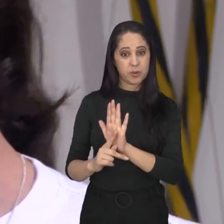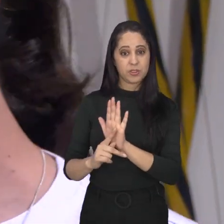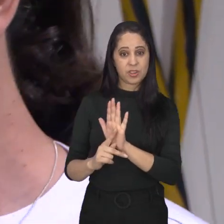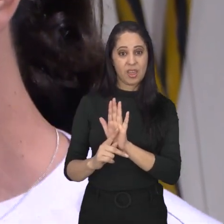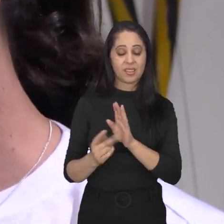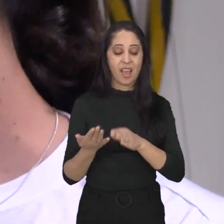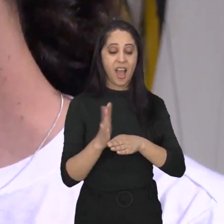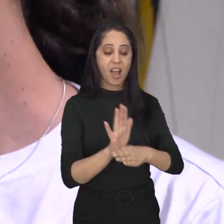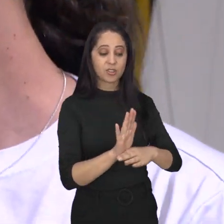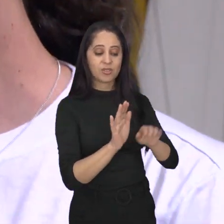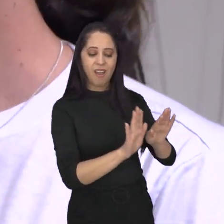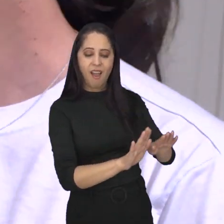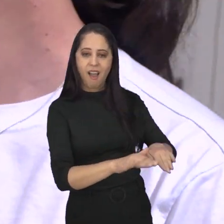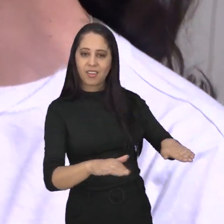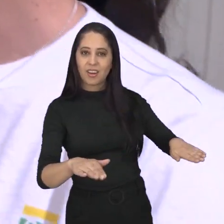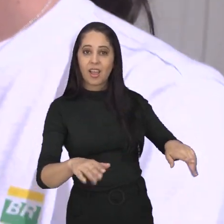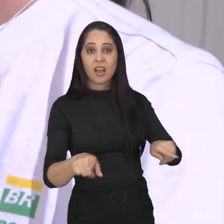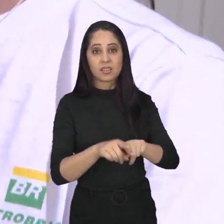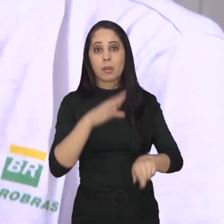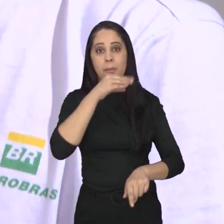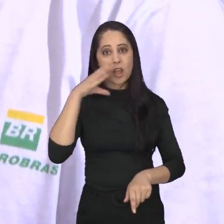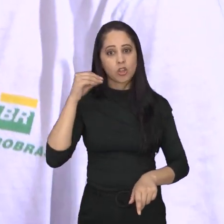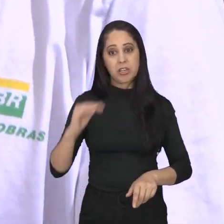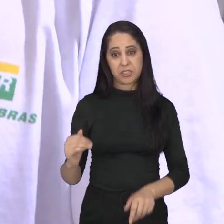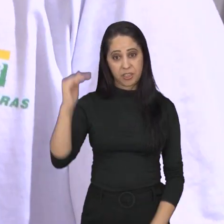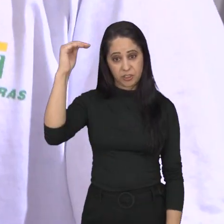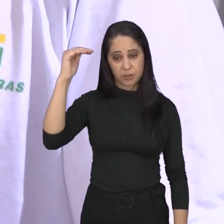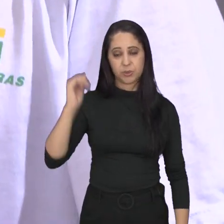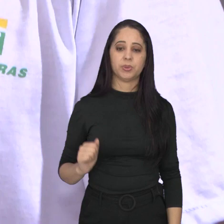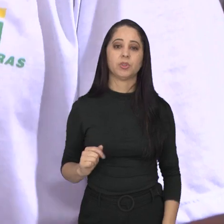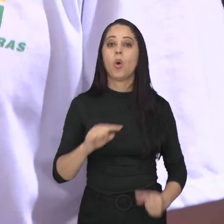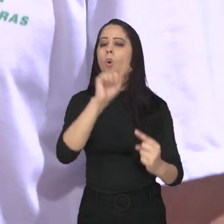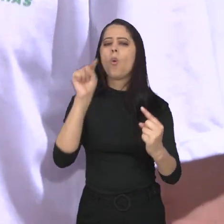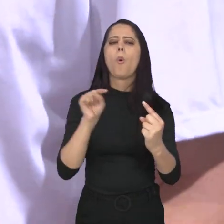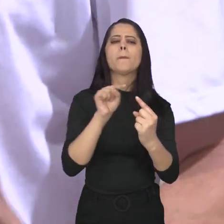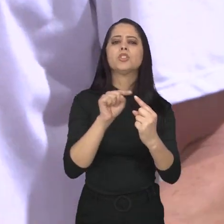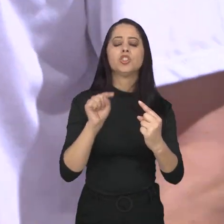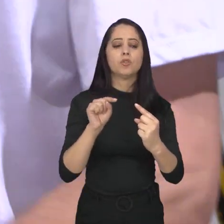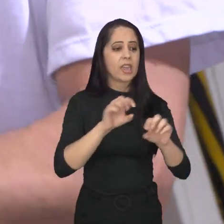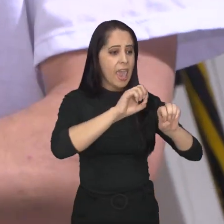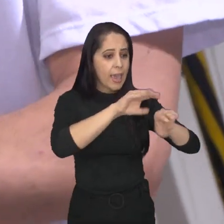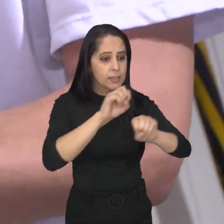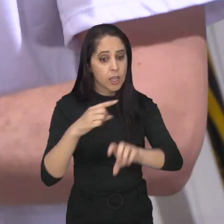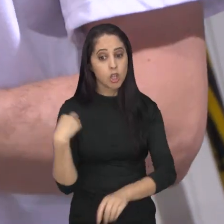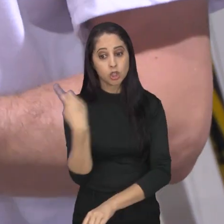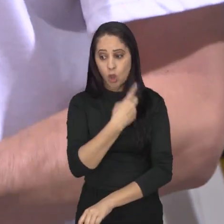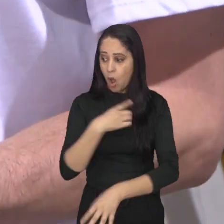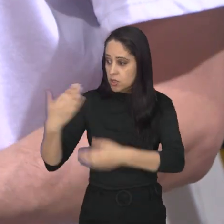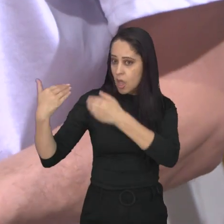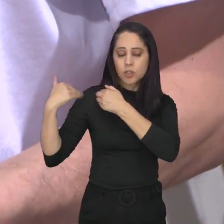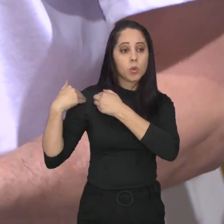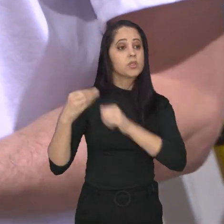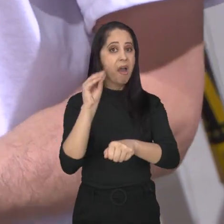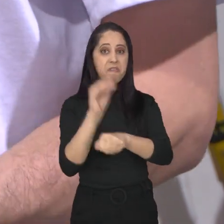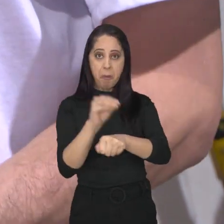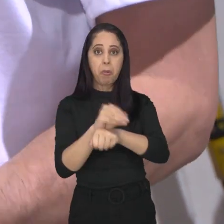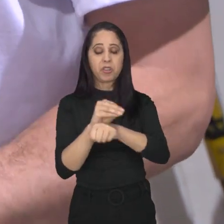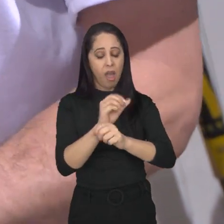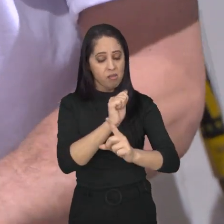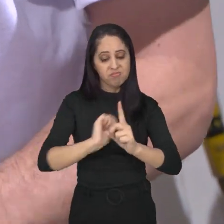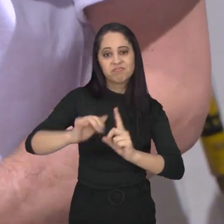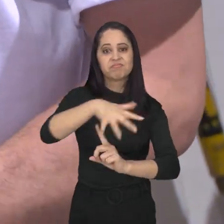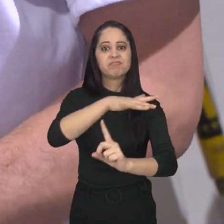fazer no dia a dia para tornar o mundo mais sustentável. Roda o VT. Jogar o lixo no lixo, fechar a torneira da